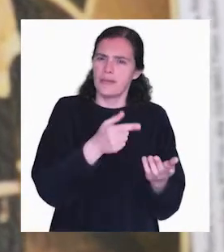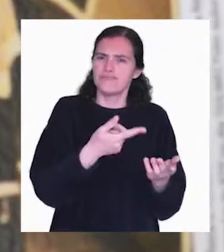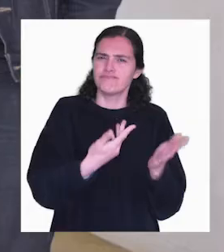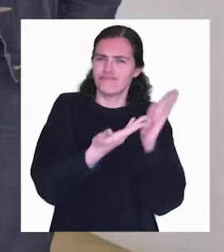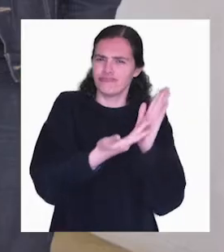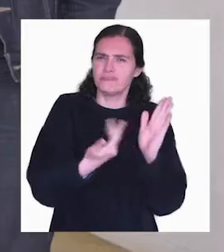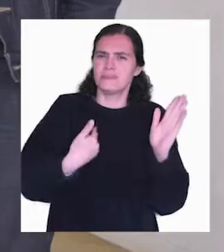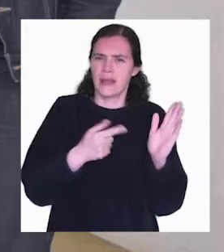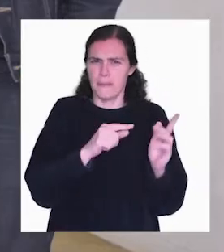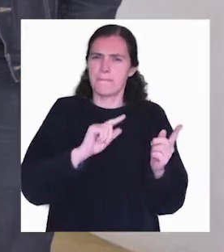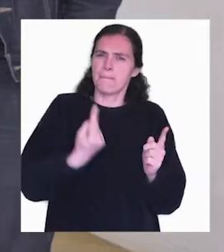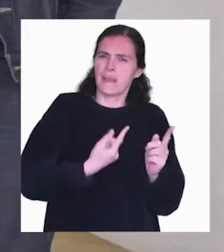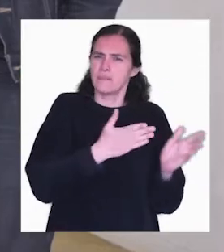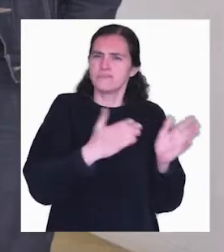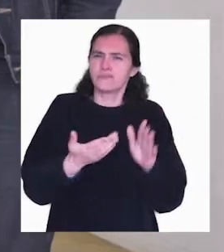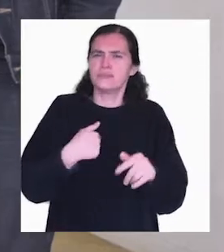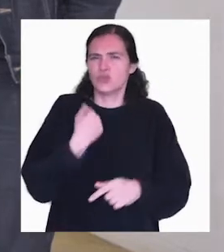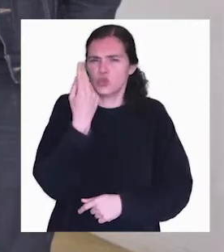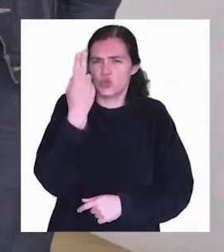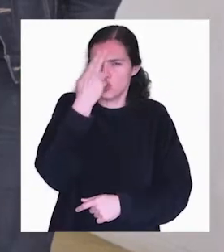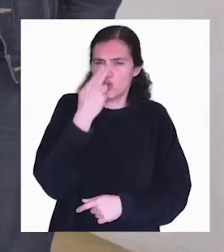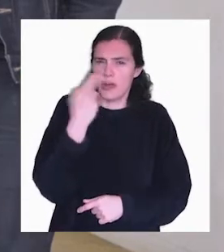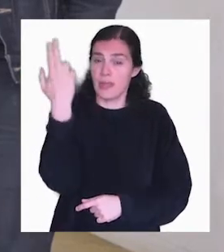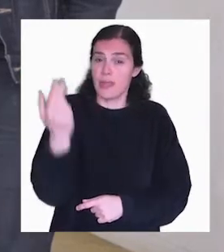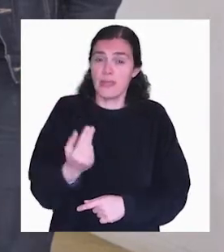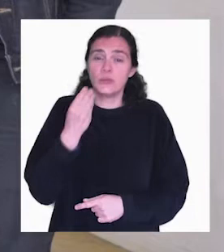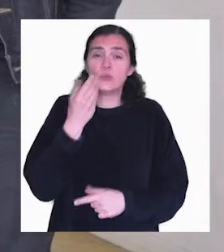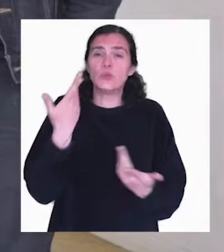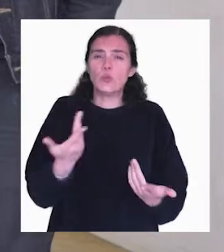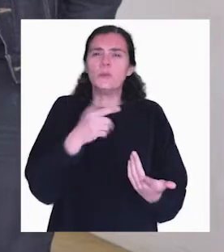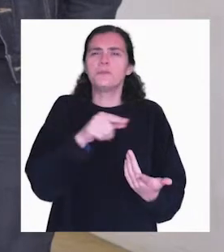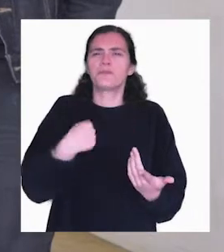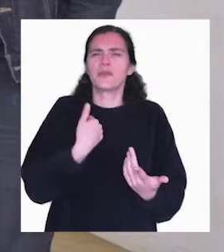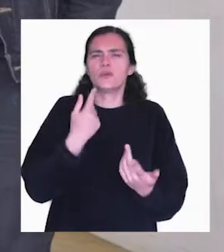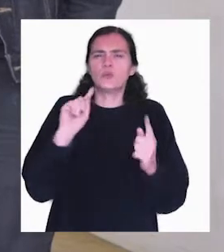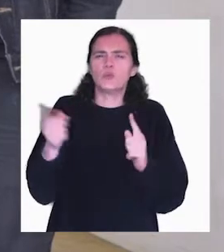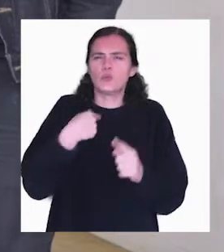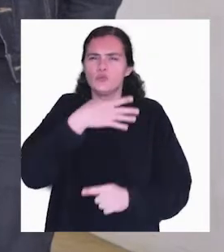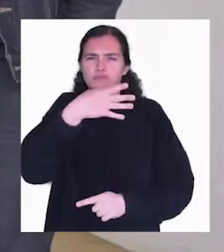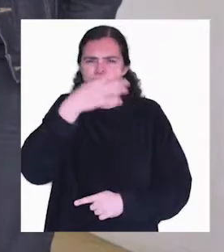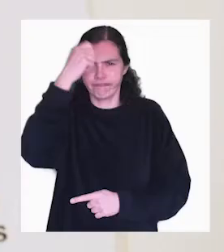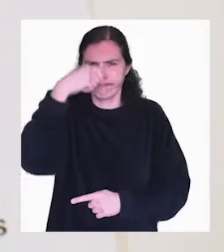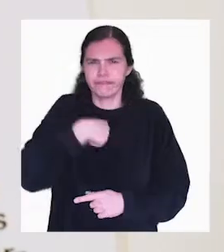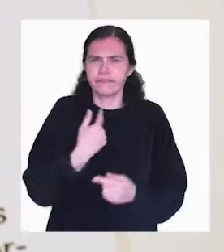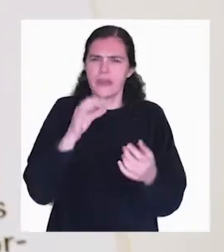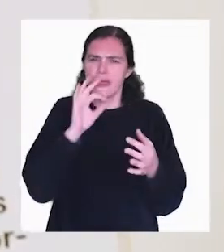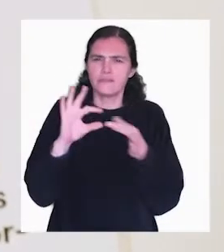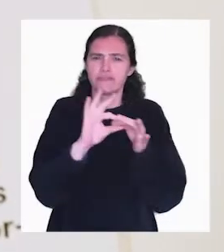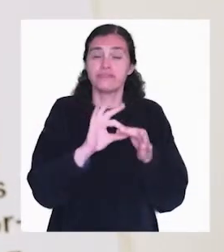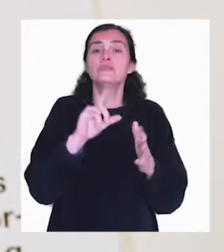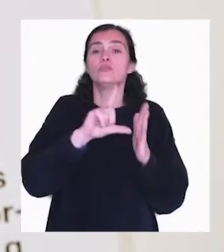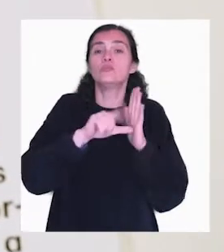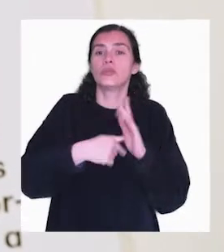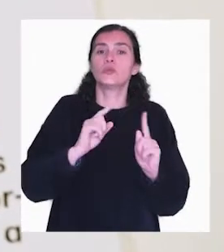e implicam a história da arte e a forma como todos esses discursos se cruzam. Este é um projeto